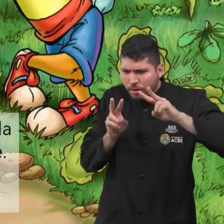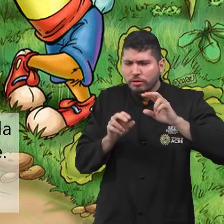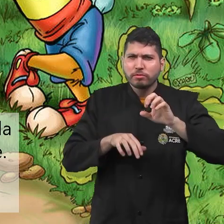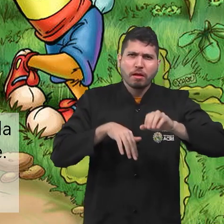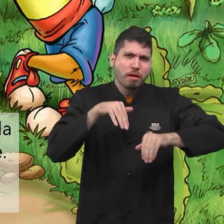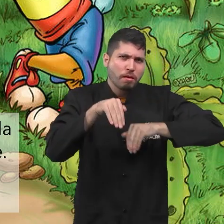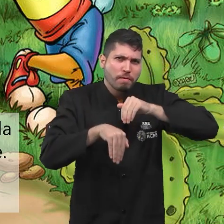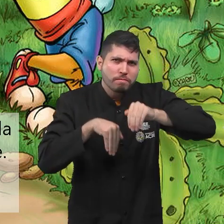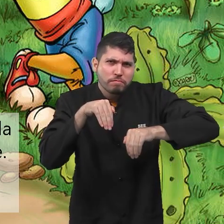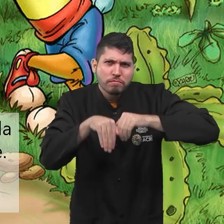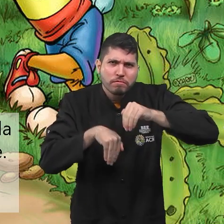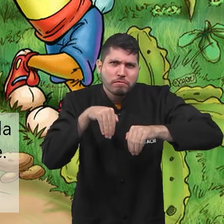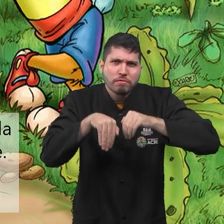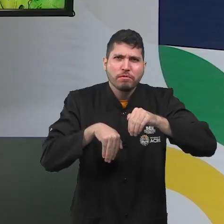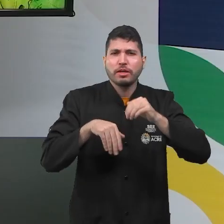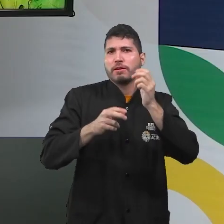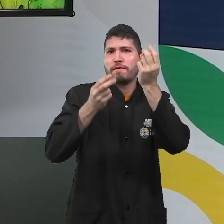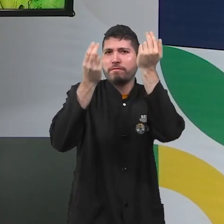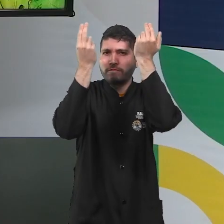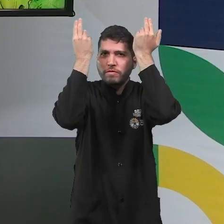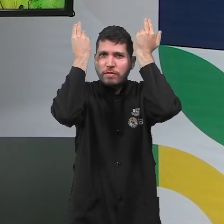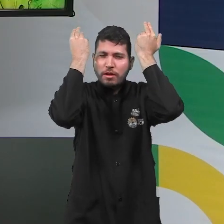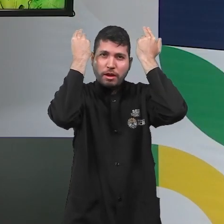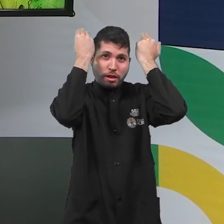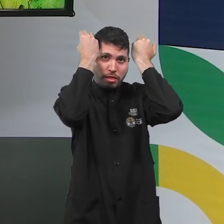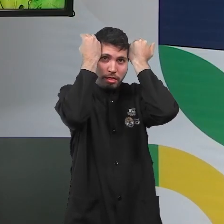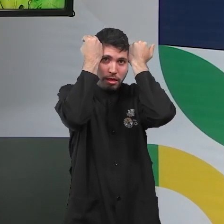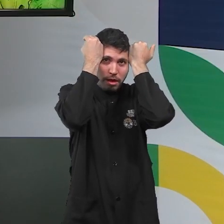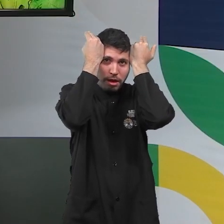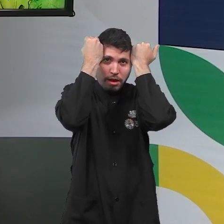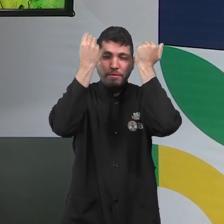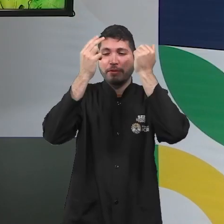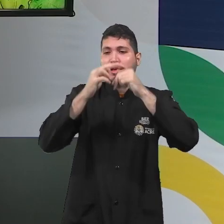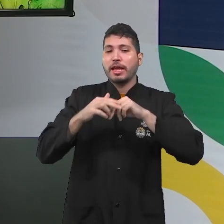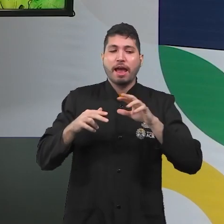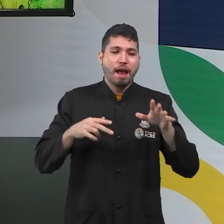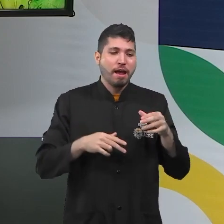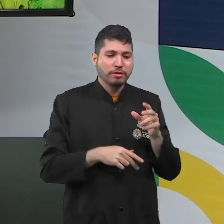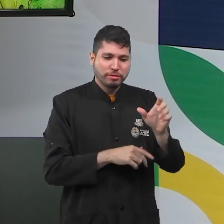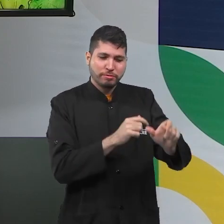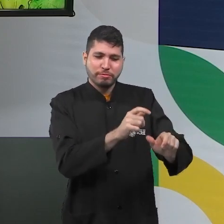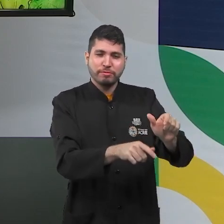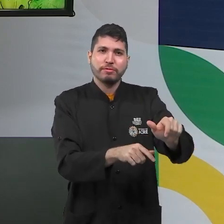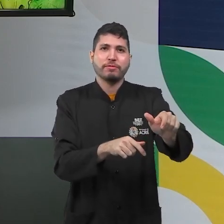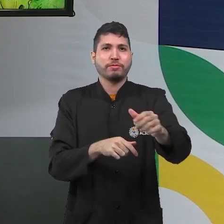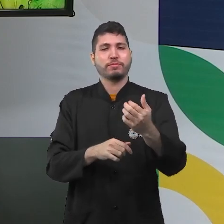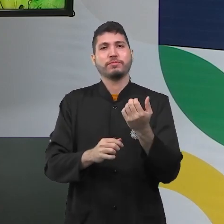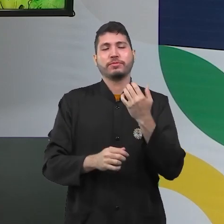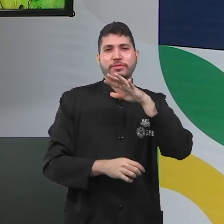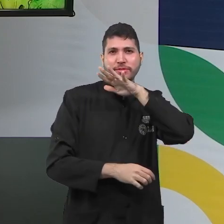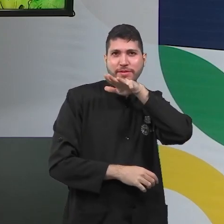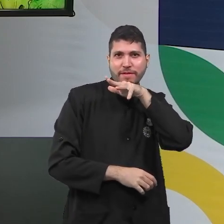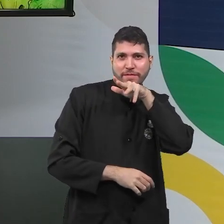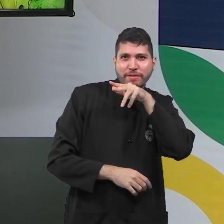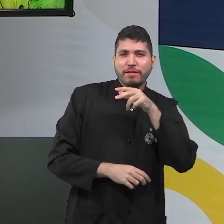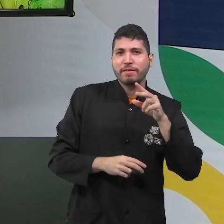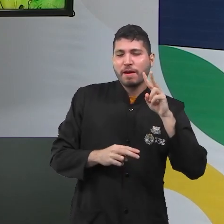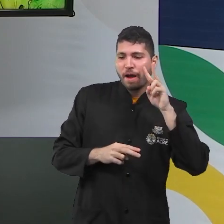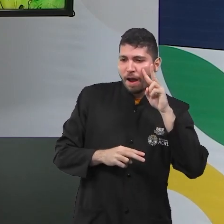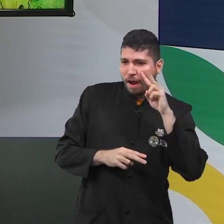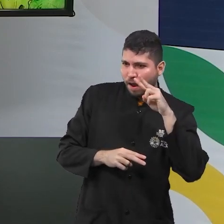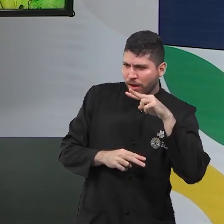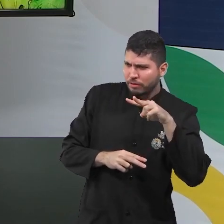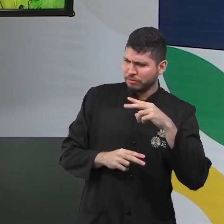podia vencer a liebre, ou seja, todos ficaram abismados. Realmente será? A tartaruga vai competir com a lebre, que é o animal mais veloz da